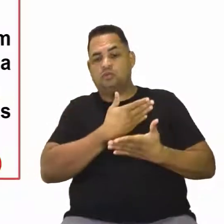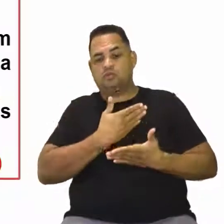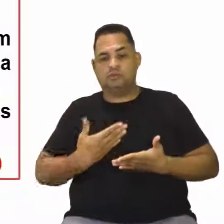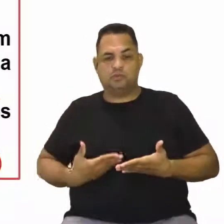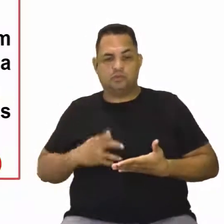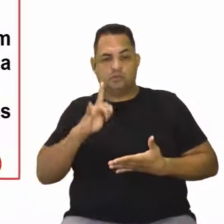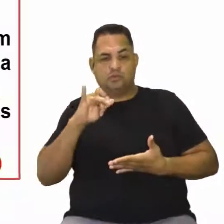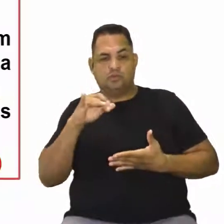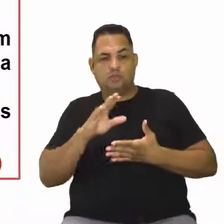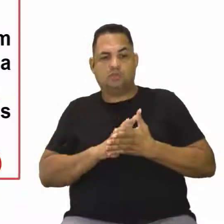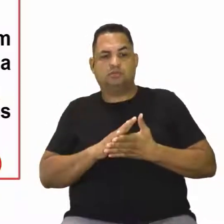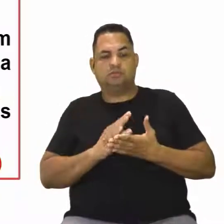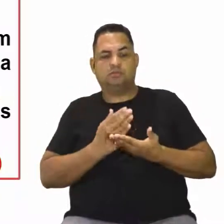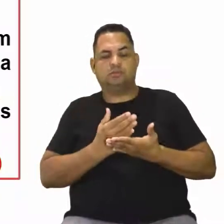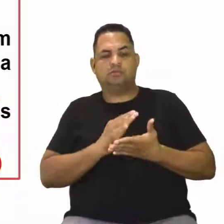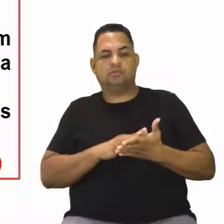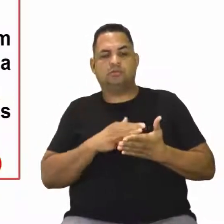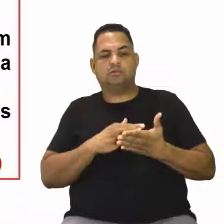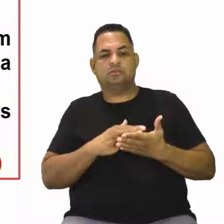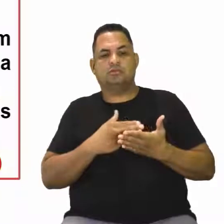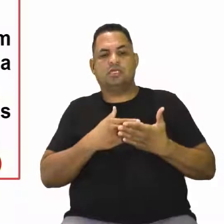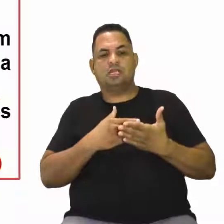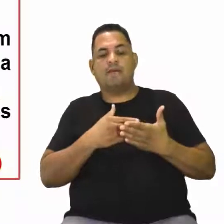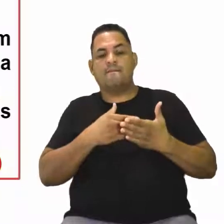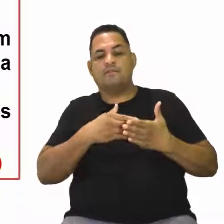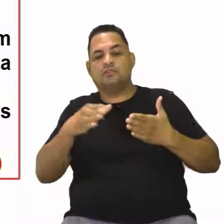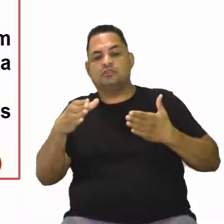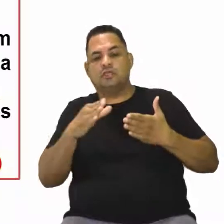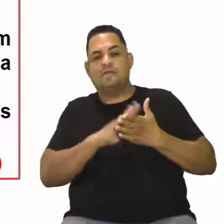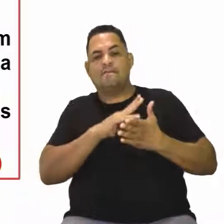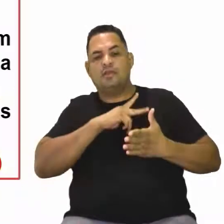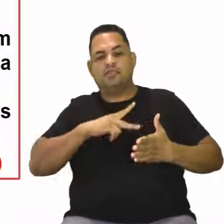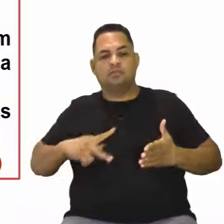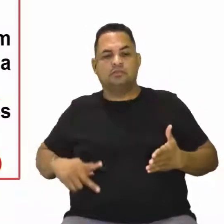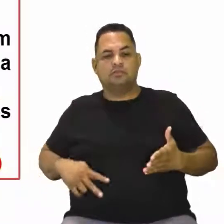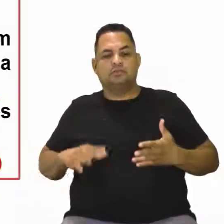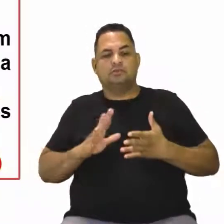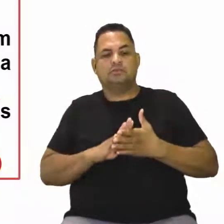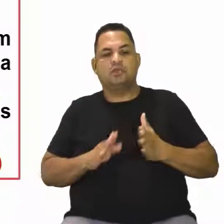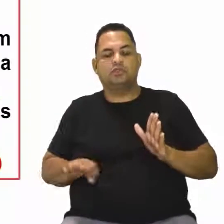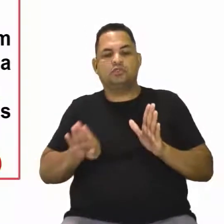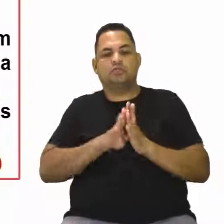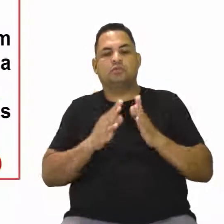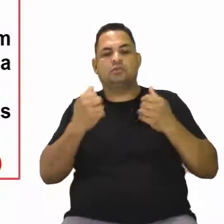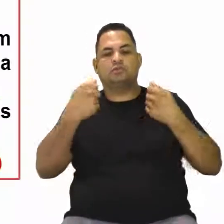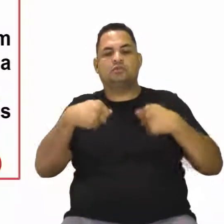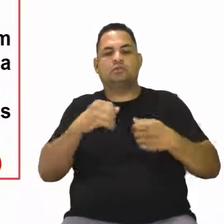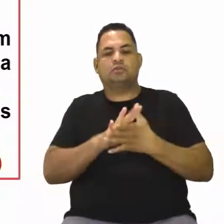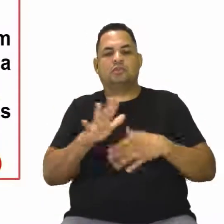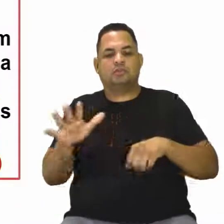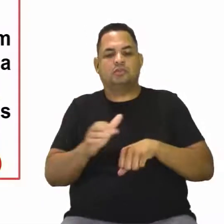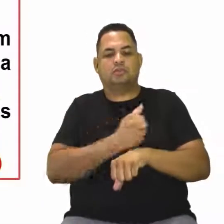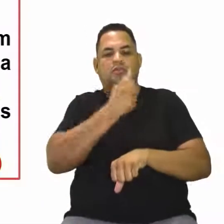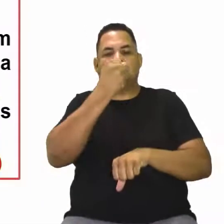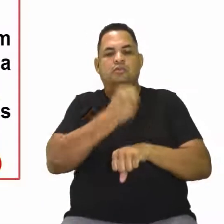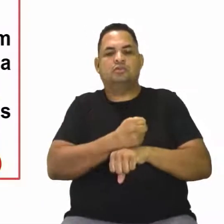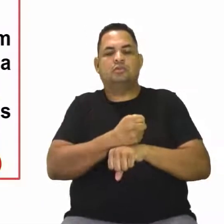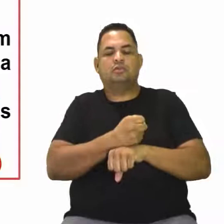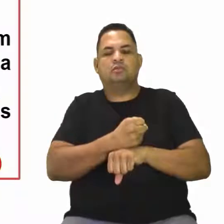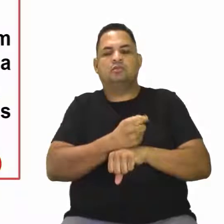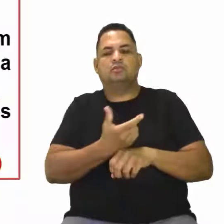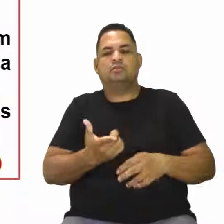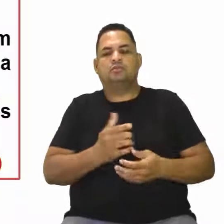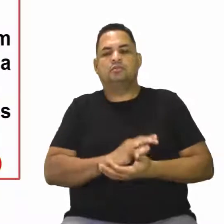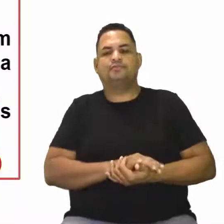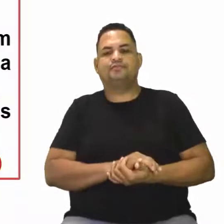Goulart irão destituir o presidente do cargo e irão assumir através, como eles falam, através de um